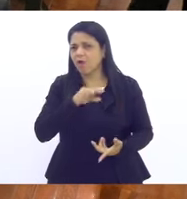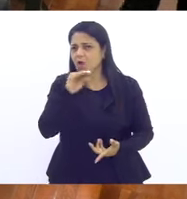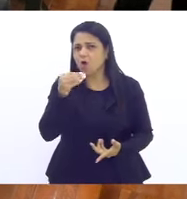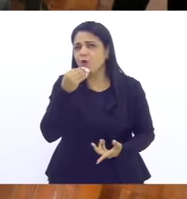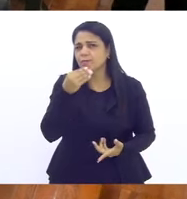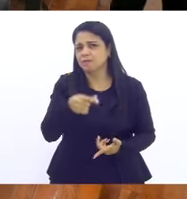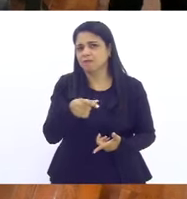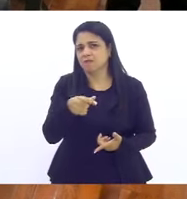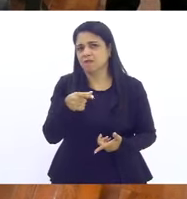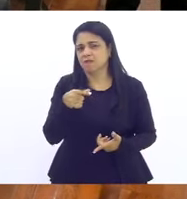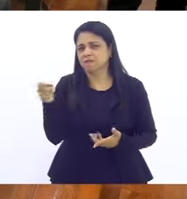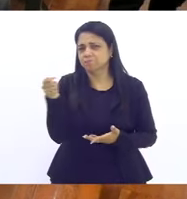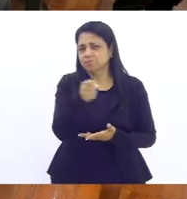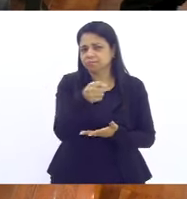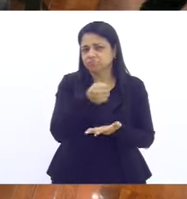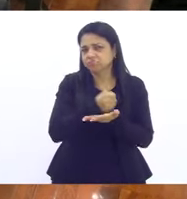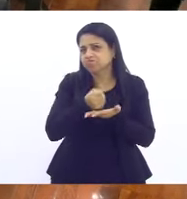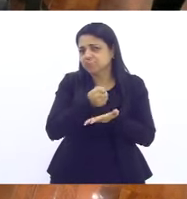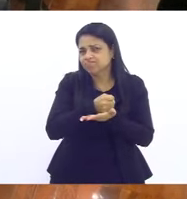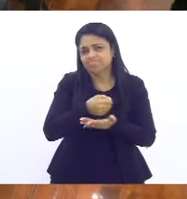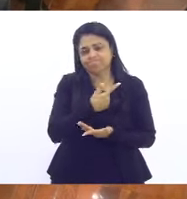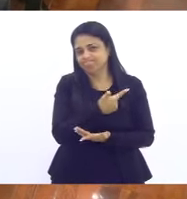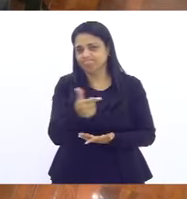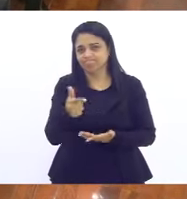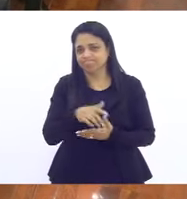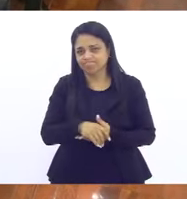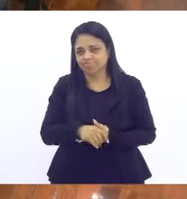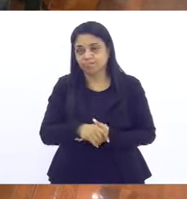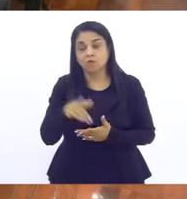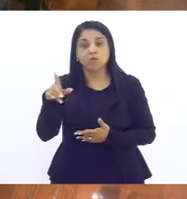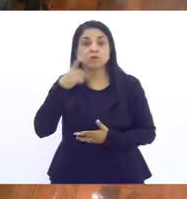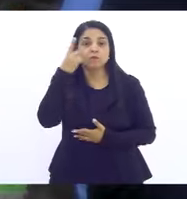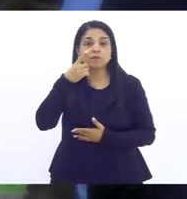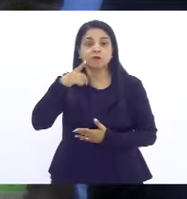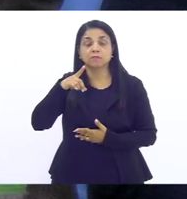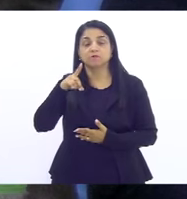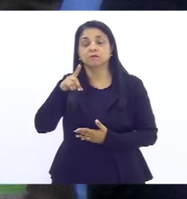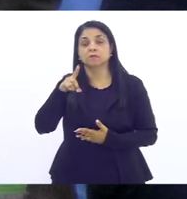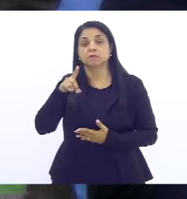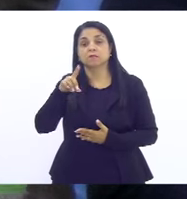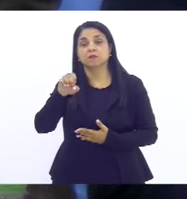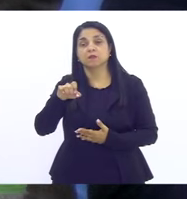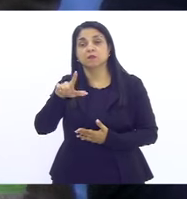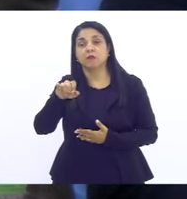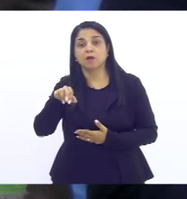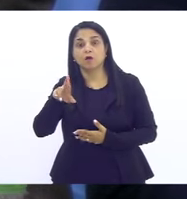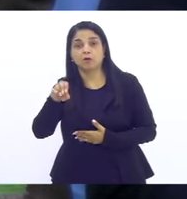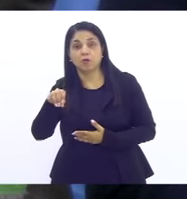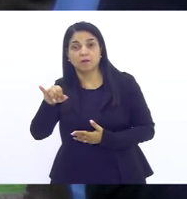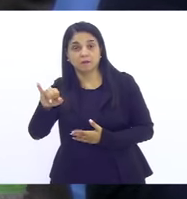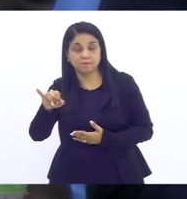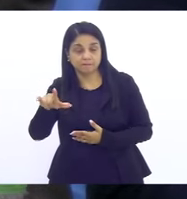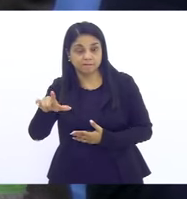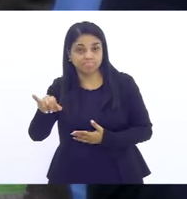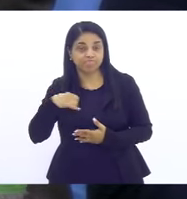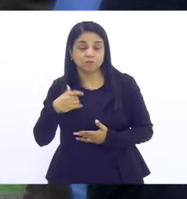um trabalhador, como disse aqui o deputado Guilherme Delaroli, de conseguir o dinheiro e pagar a sua